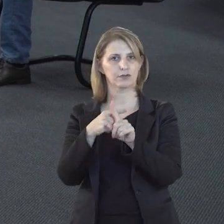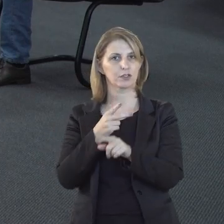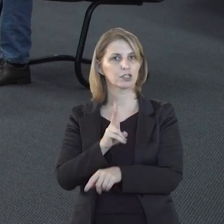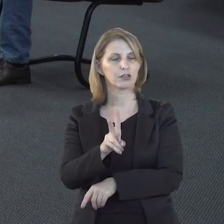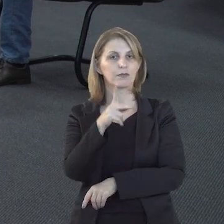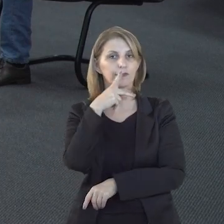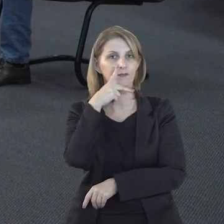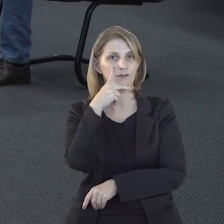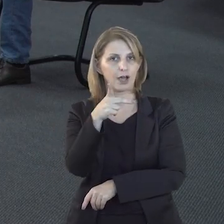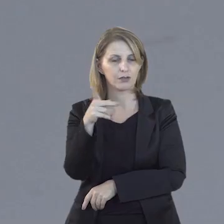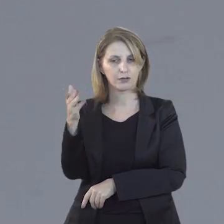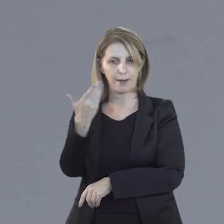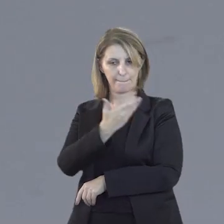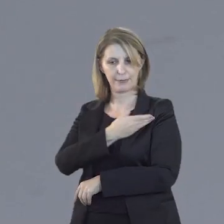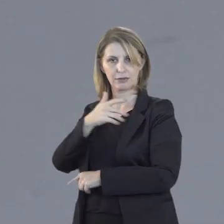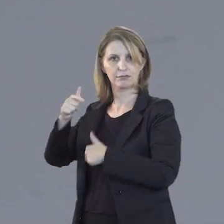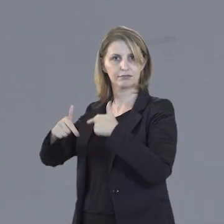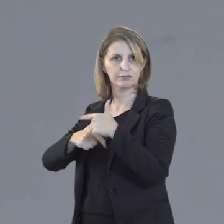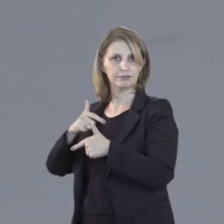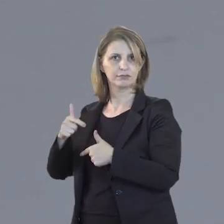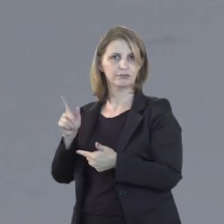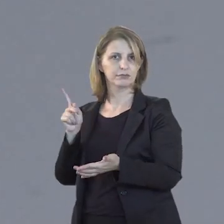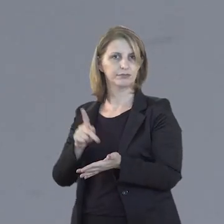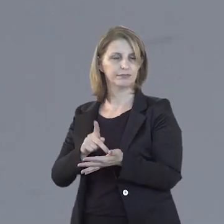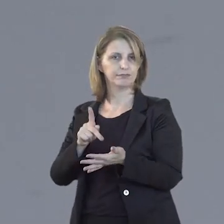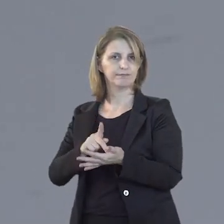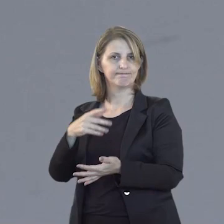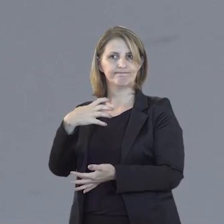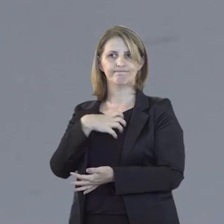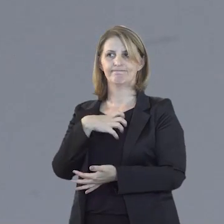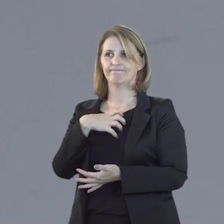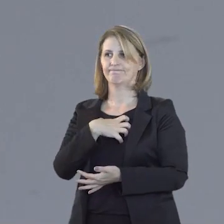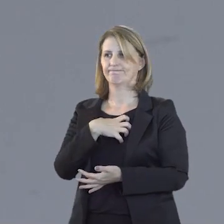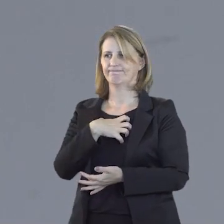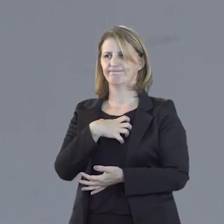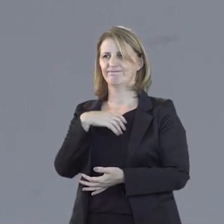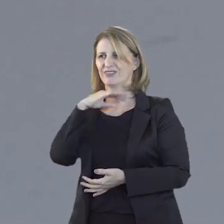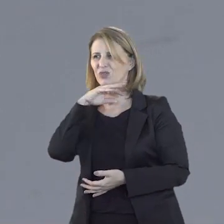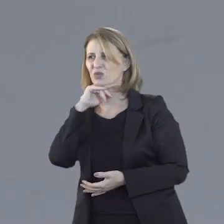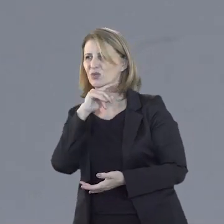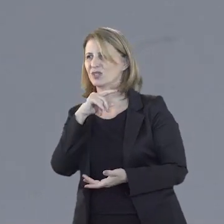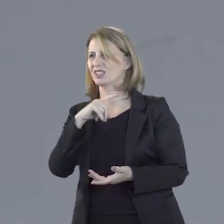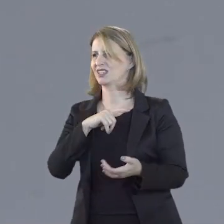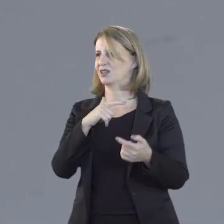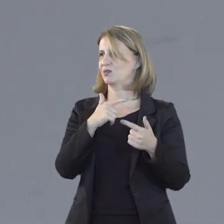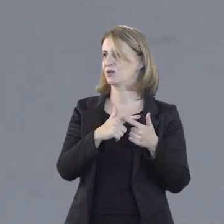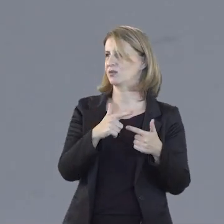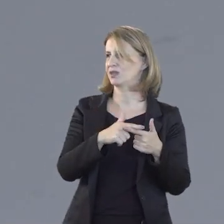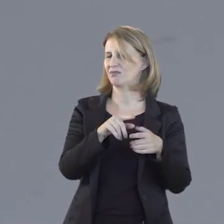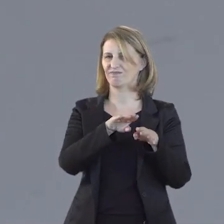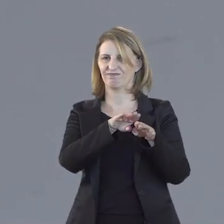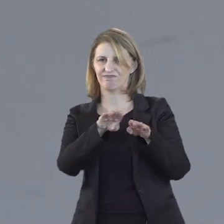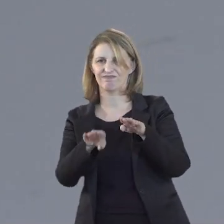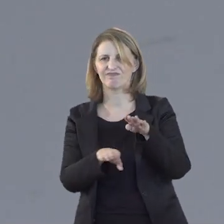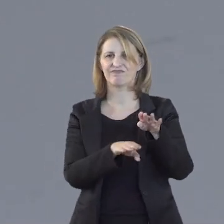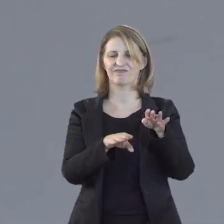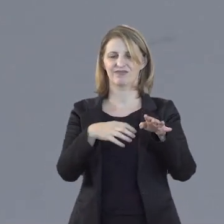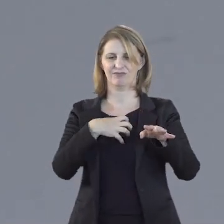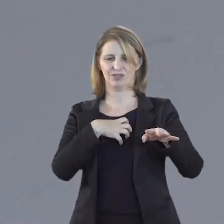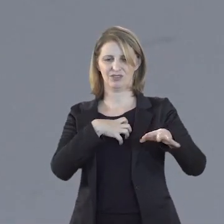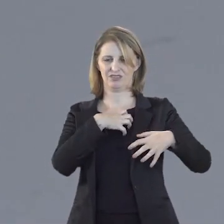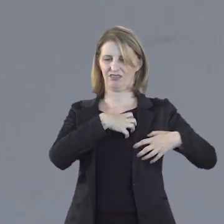positivos. Então, o que eu sempre falo para o colega de trabalho, né, que realmente sente que algo não está bem, né, existe